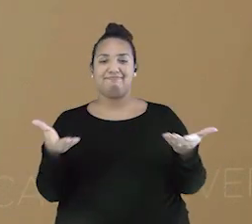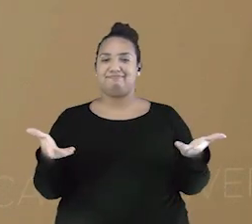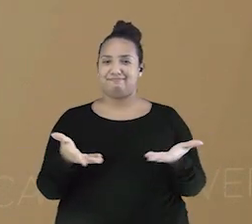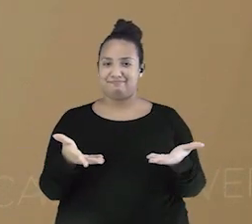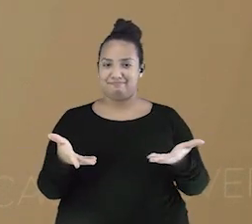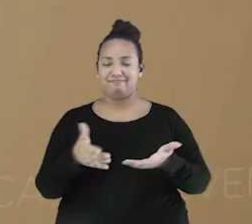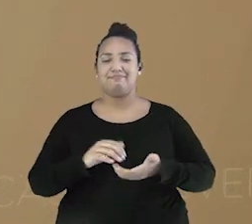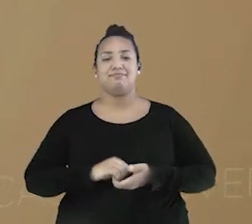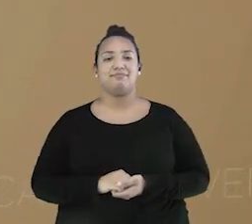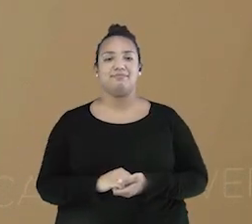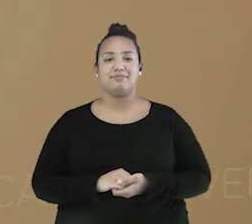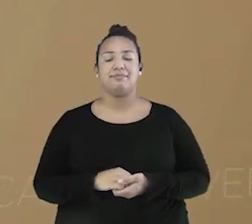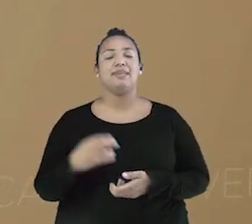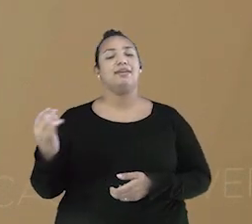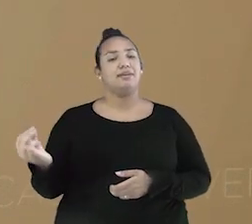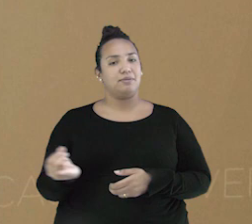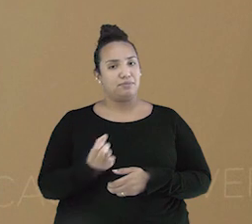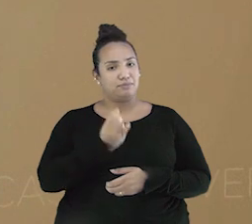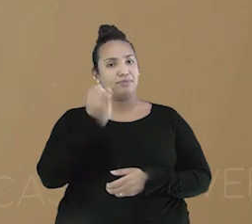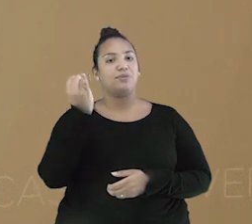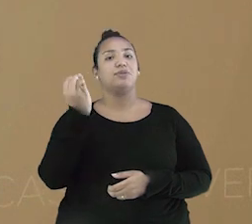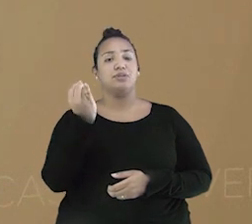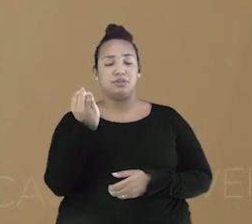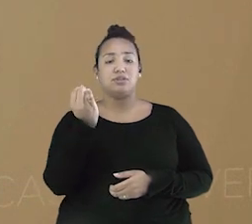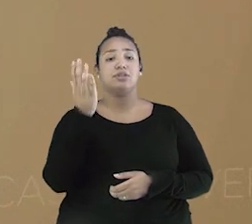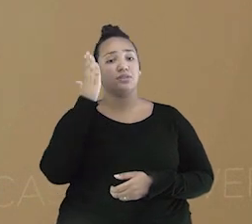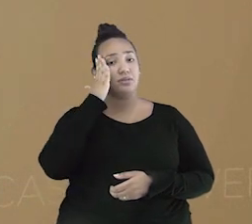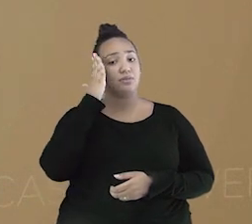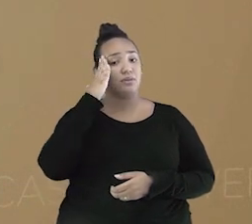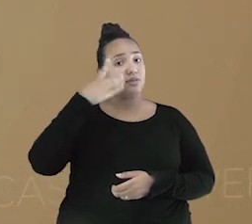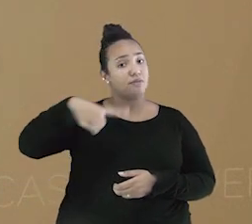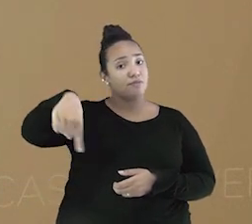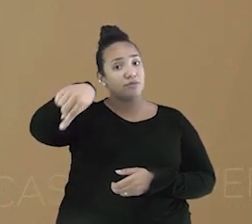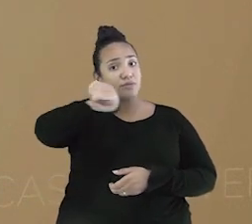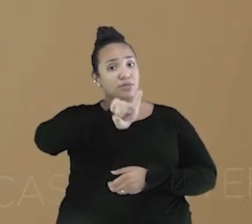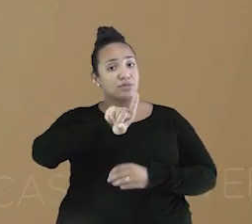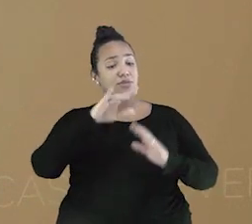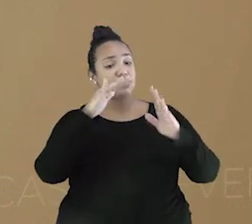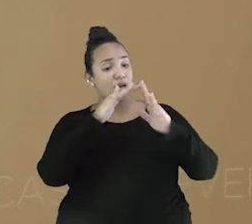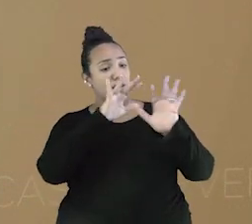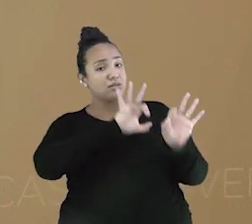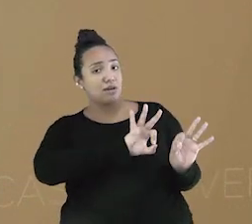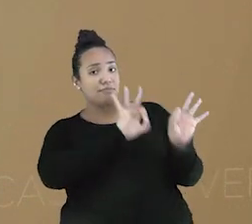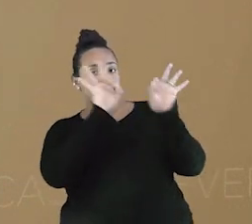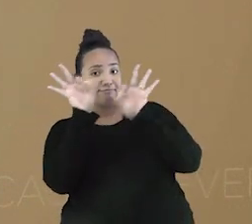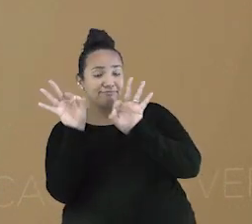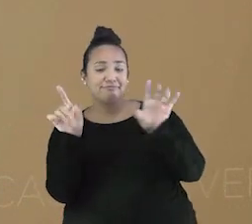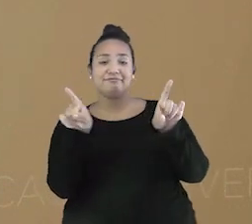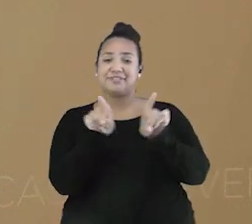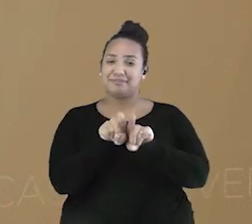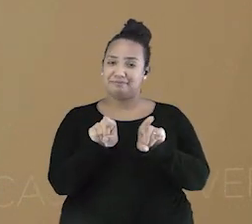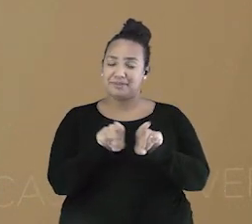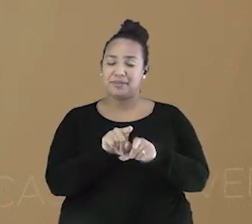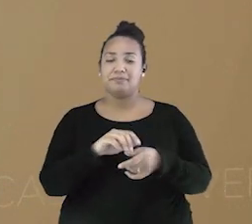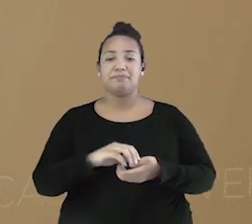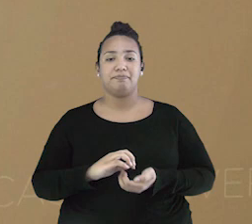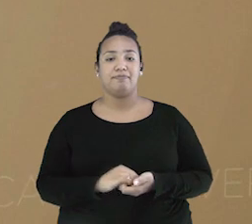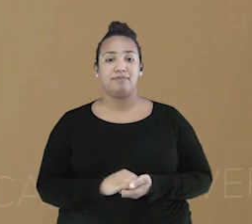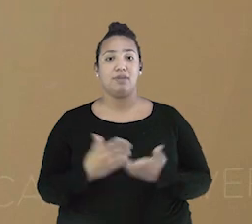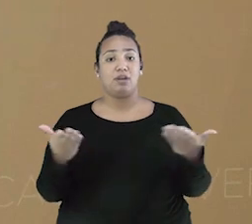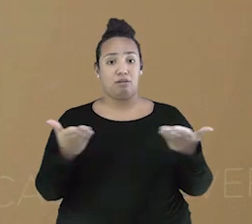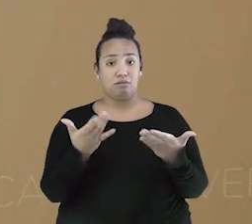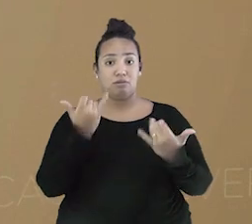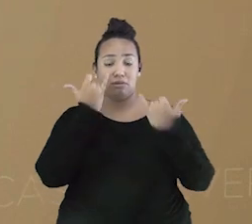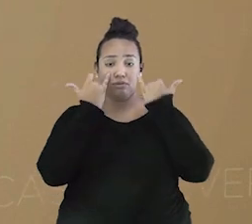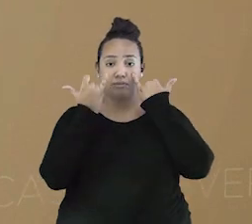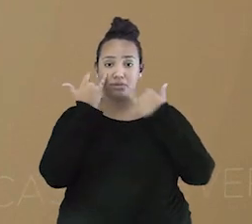na sua tela. É muito importante para nós saber que você está aí do outro lado interagindo. Também tem uma informação para